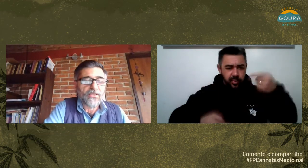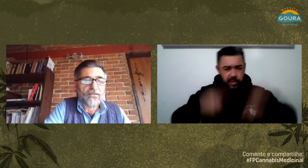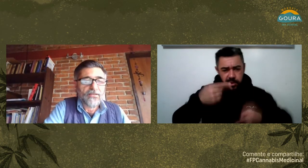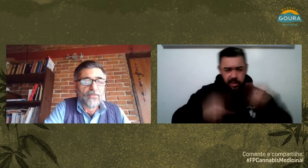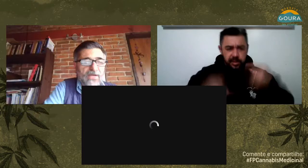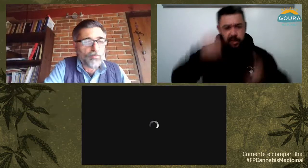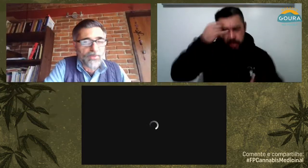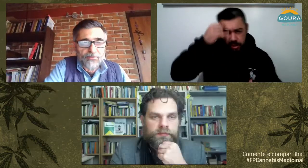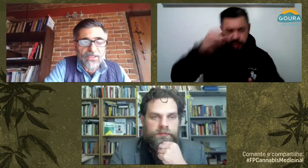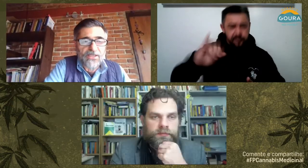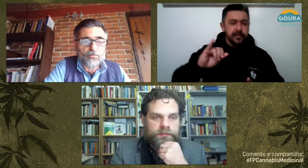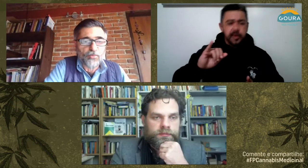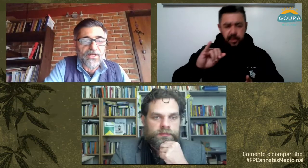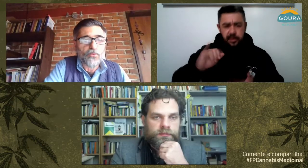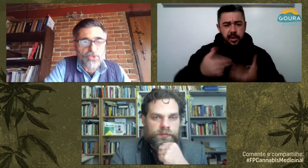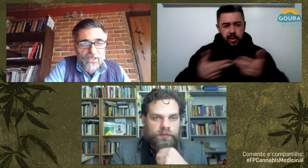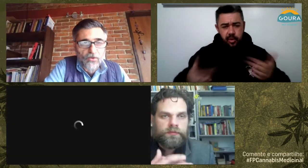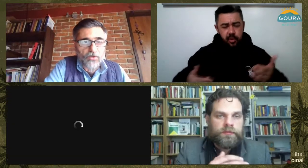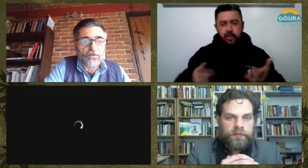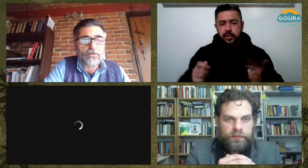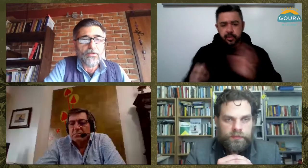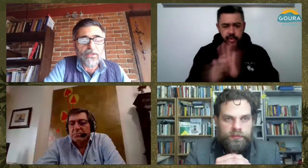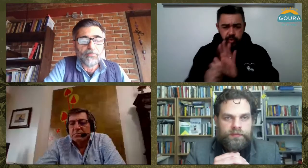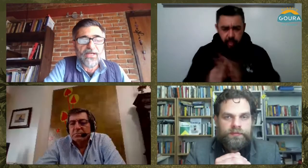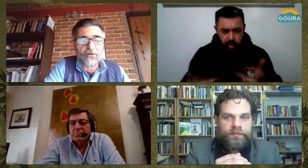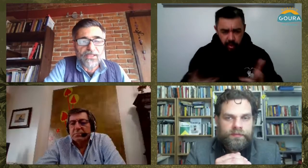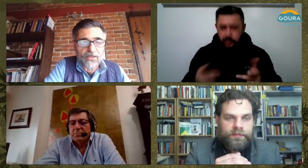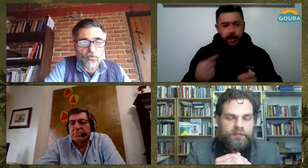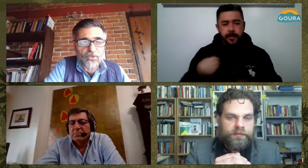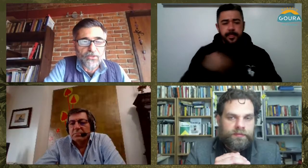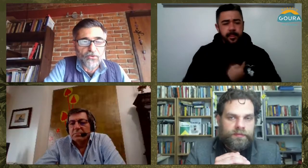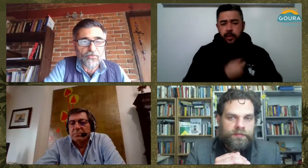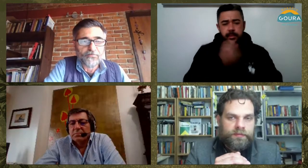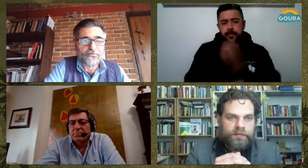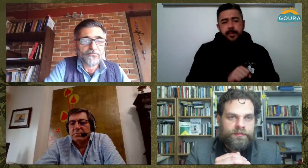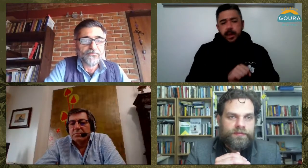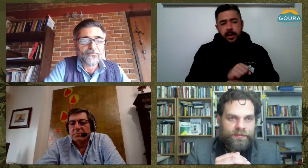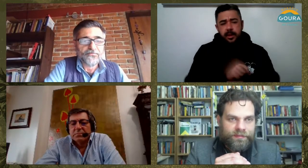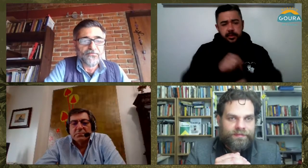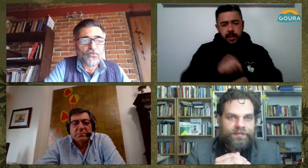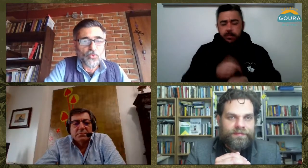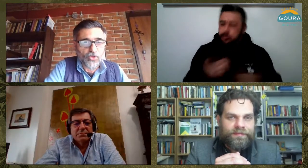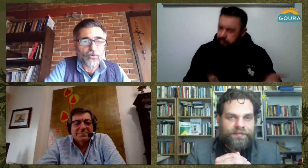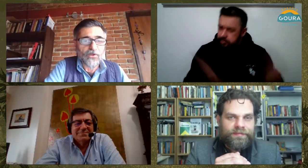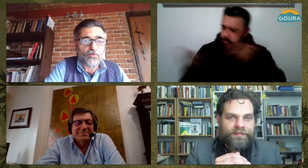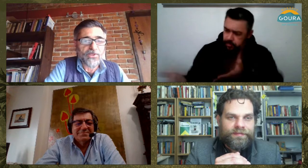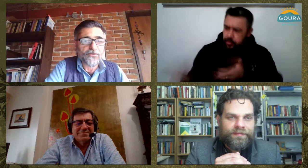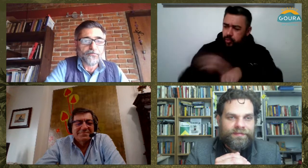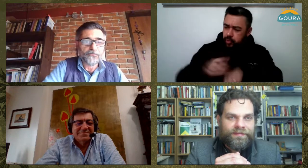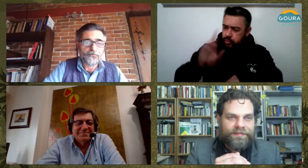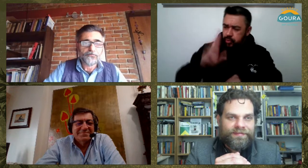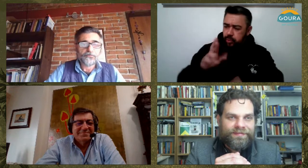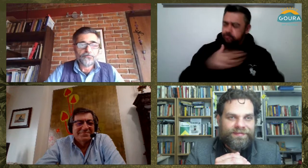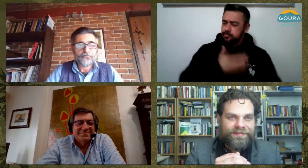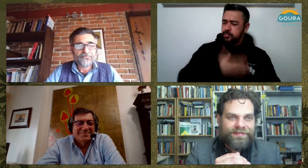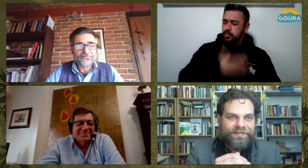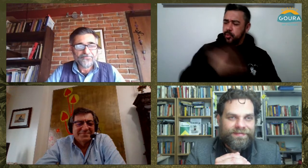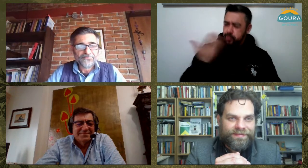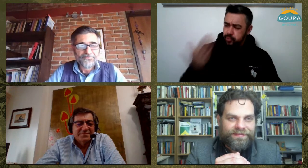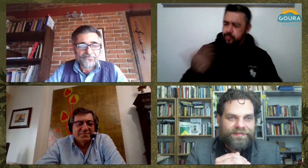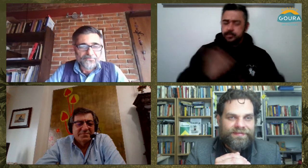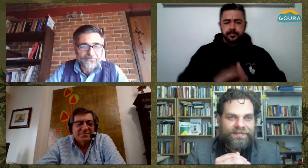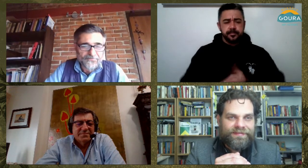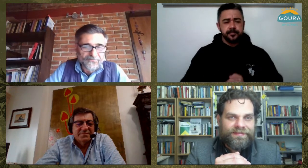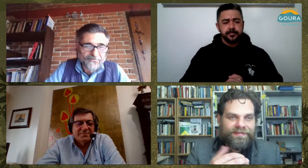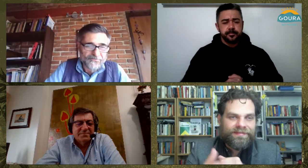mí, y para no perder más tiempo, para escucharlo, la palabra está con usted, doctor. Un gusto verlo, compañero. Y